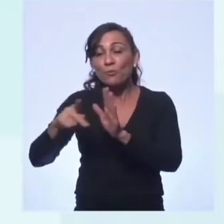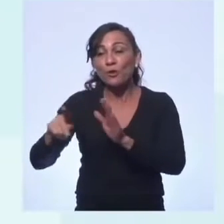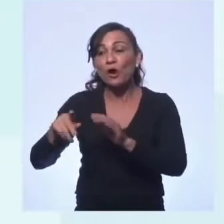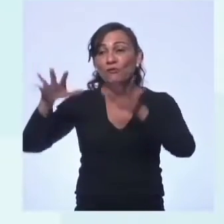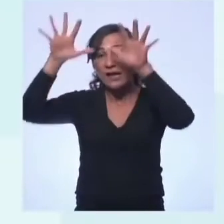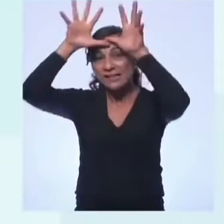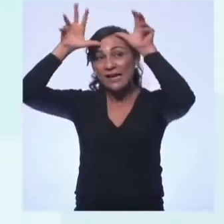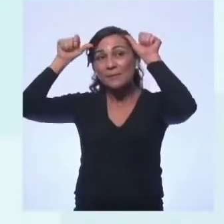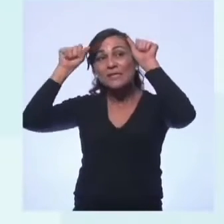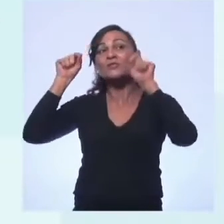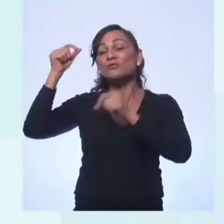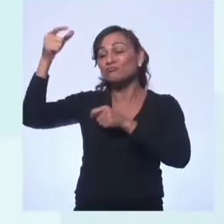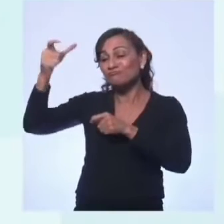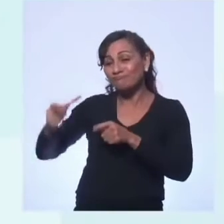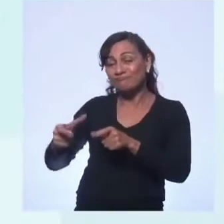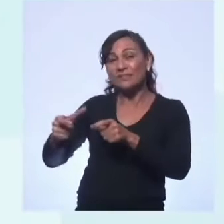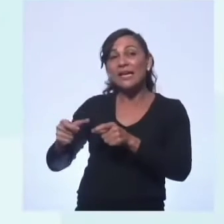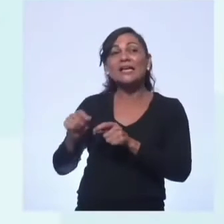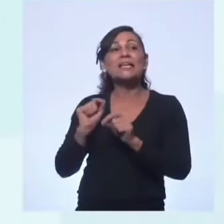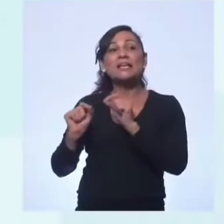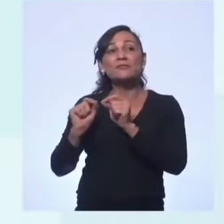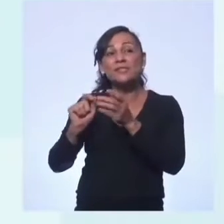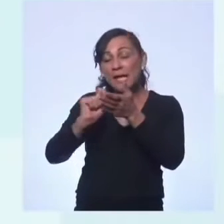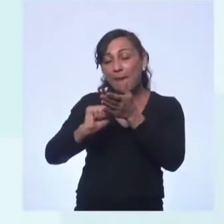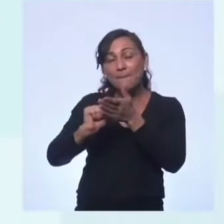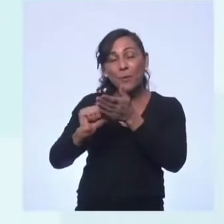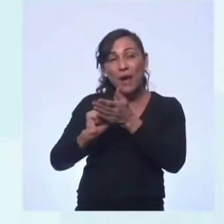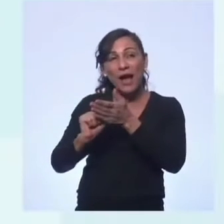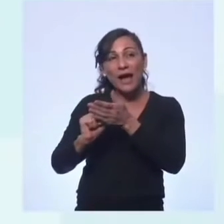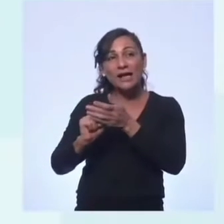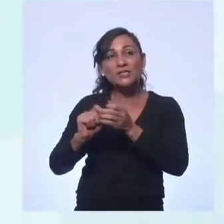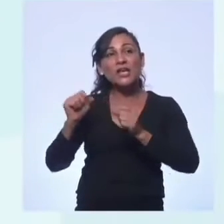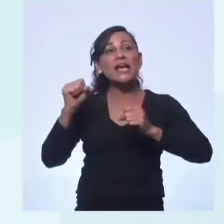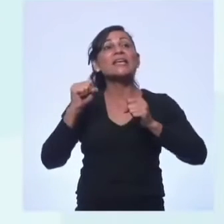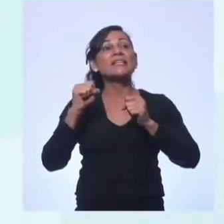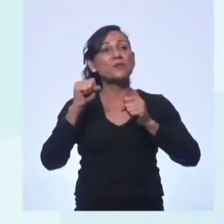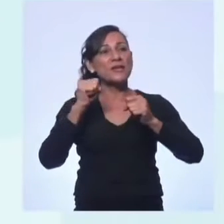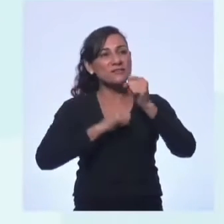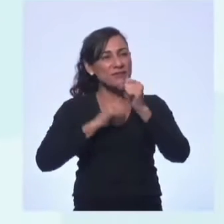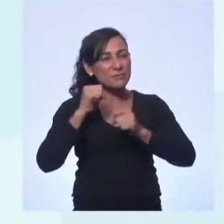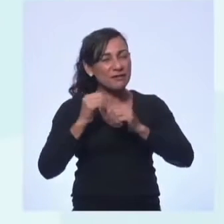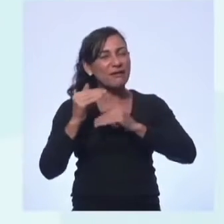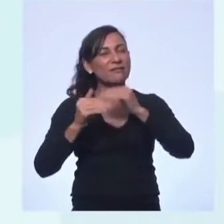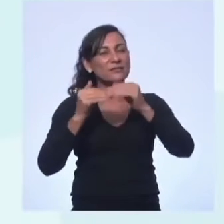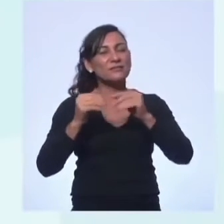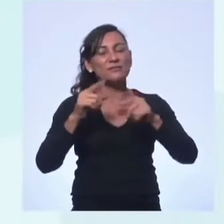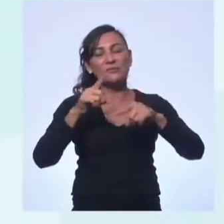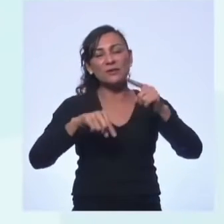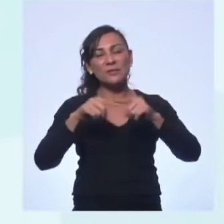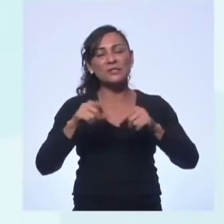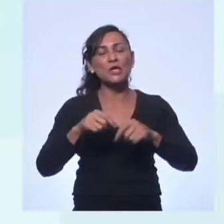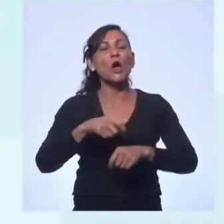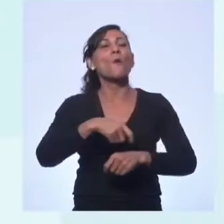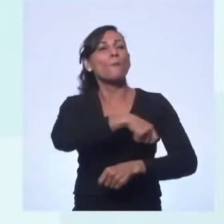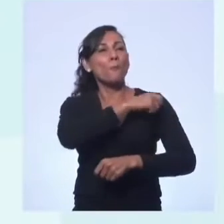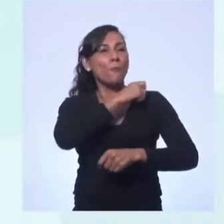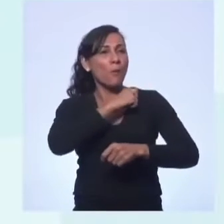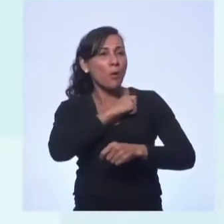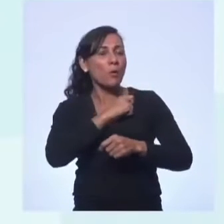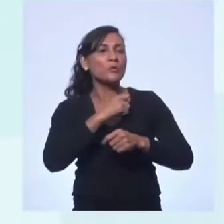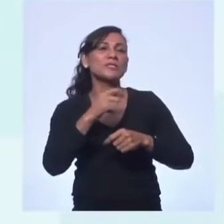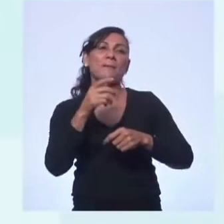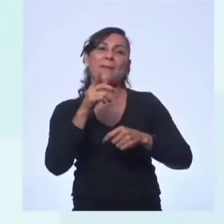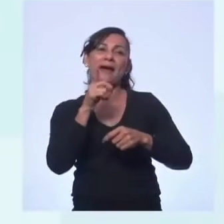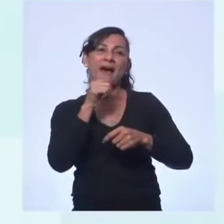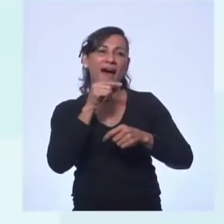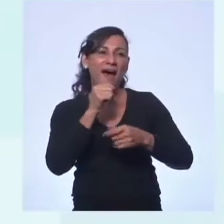os descobridores da borracha. Com ela fabricavam vários utensílios, inclusive bolsas para carregar